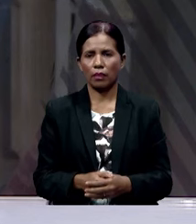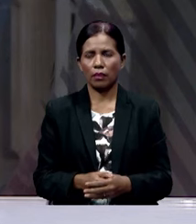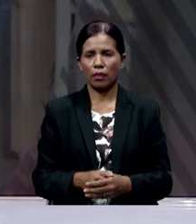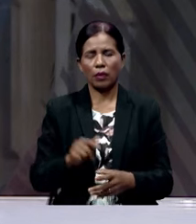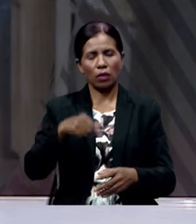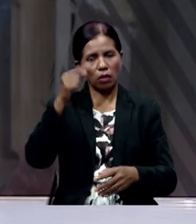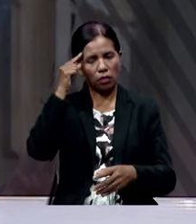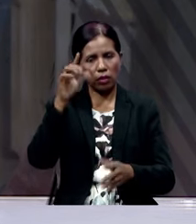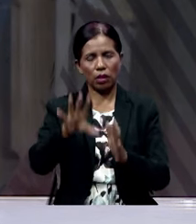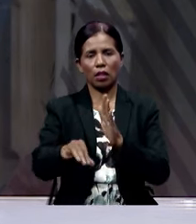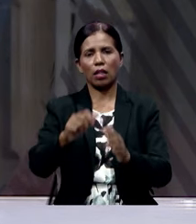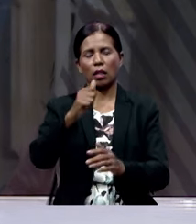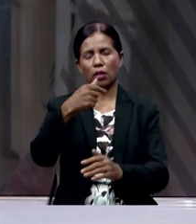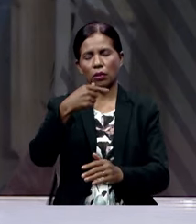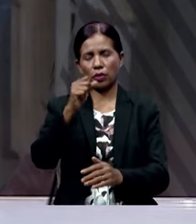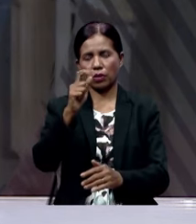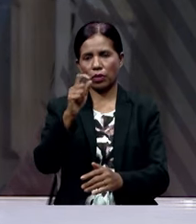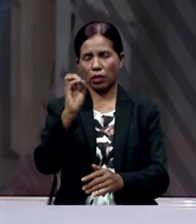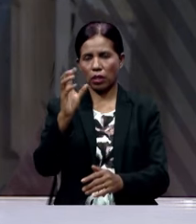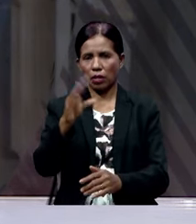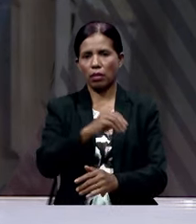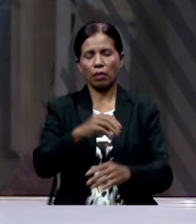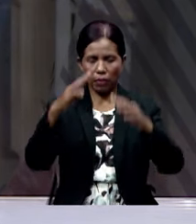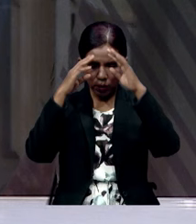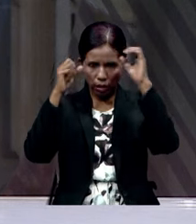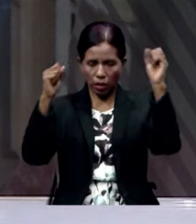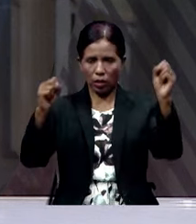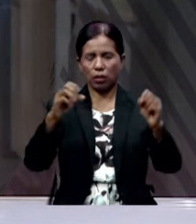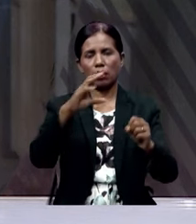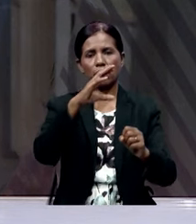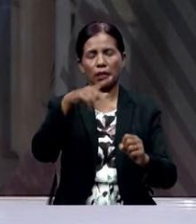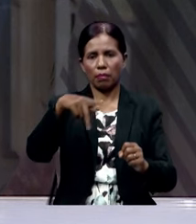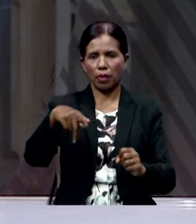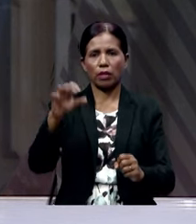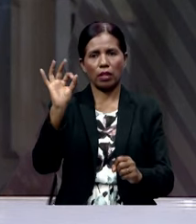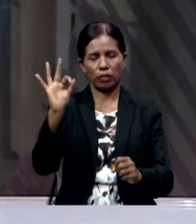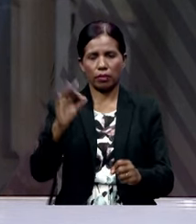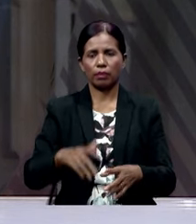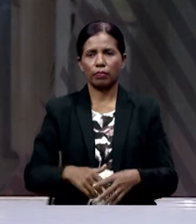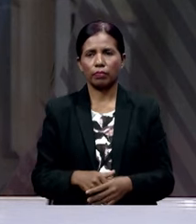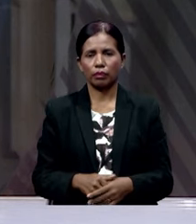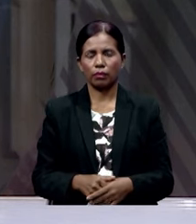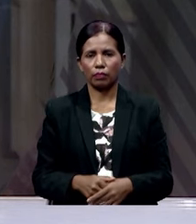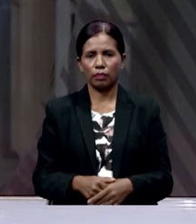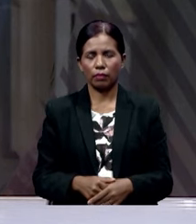Governo nomeia Agostinho Letêncio de Deus para presidente da Comissão Função Pública.